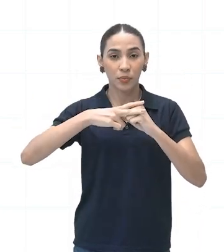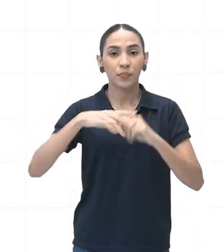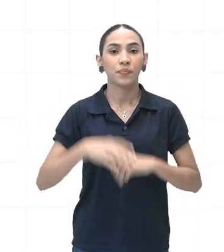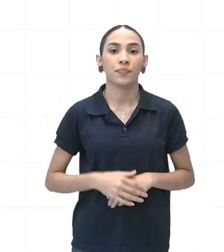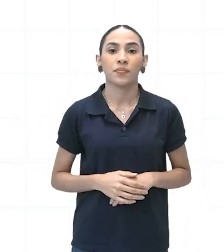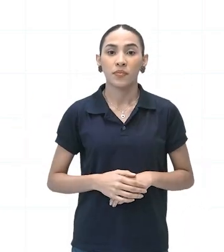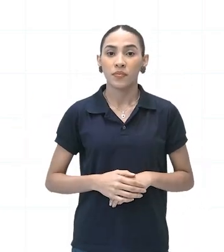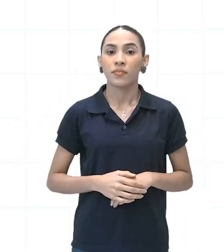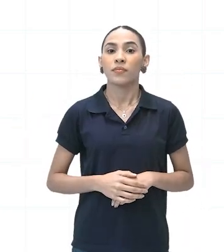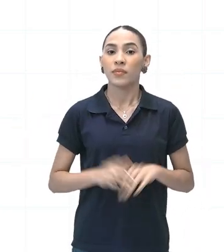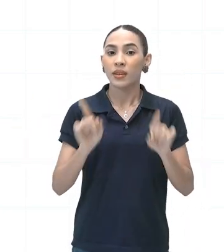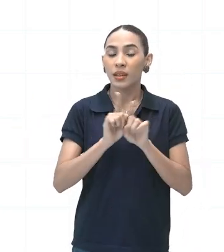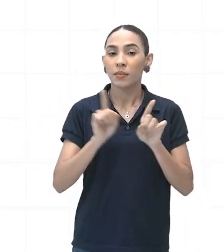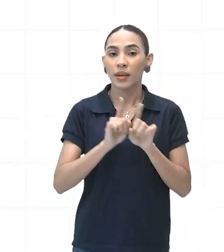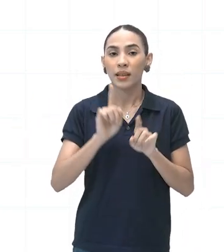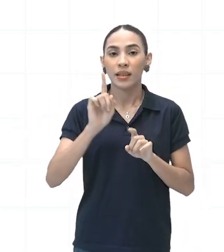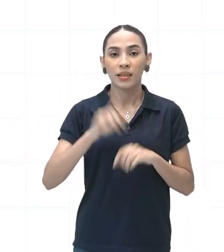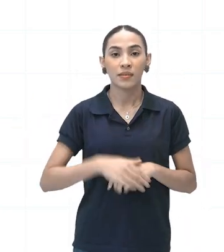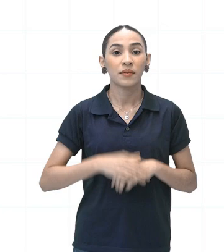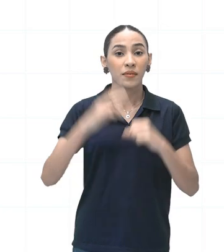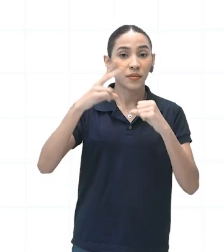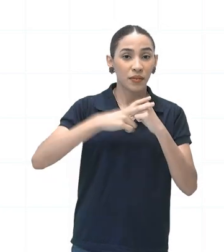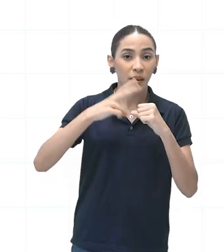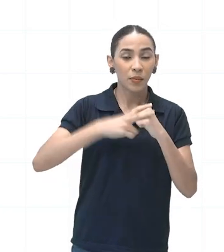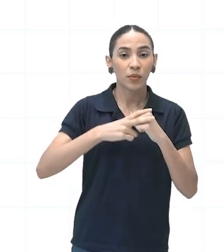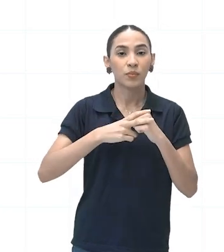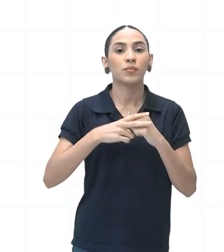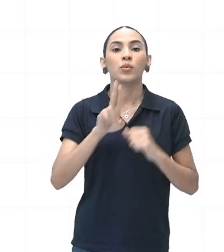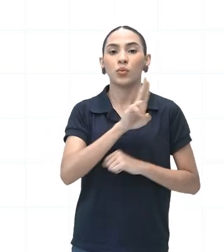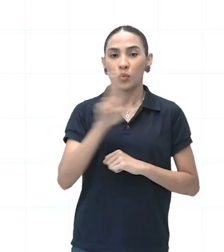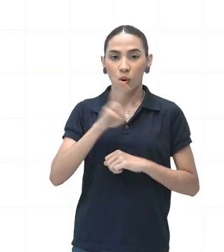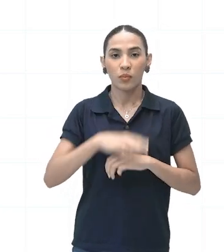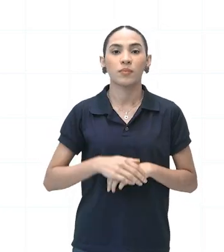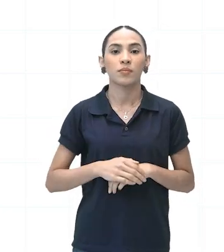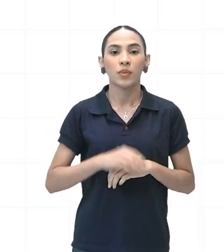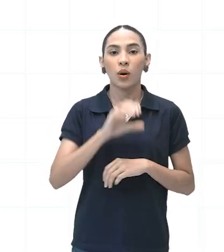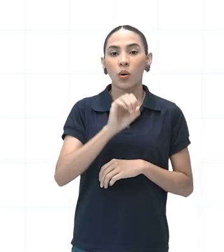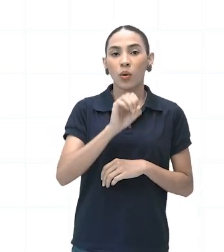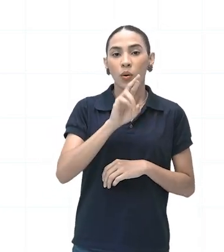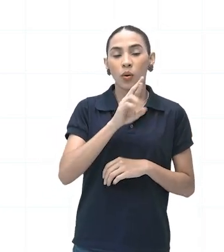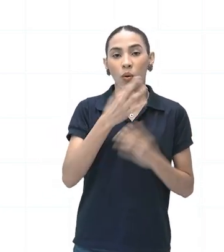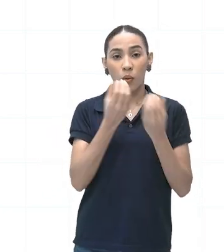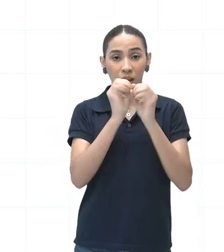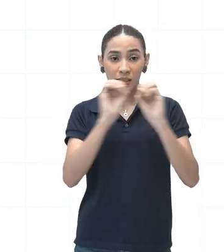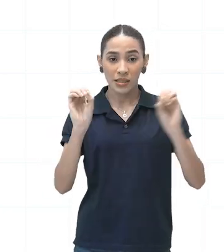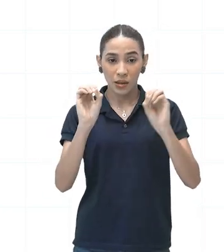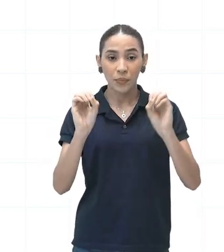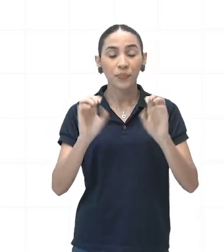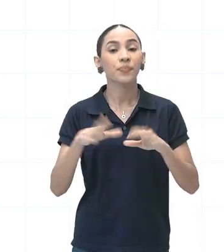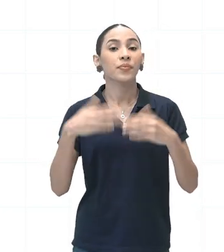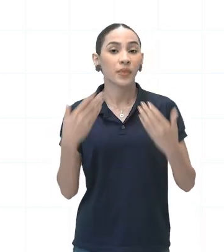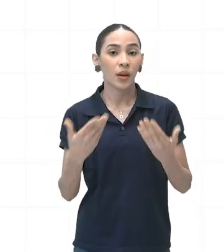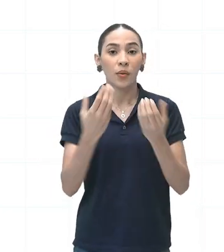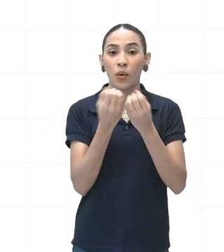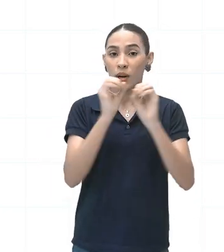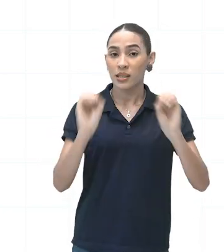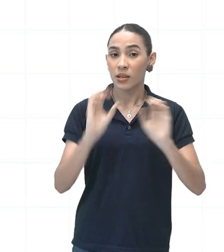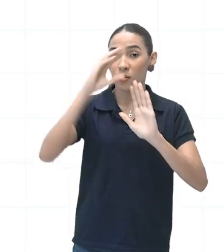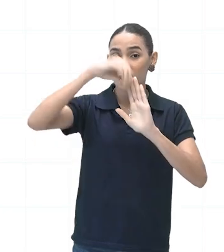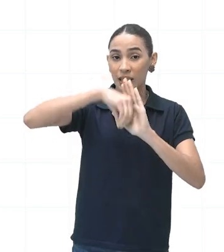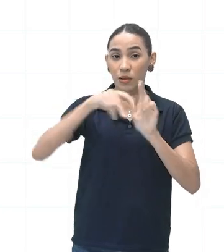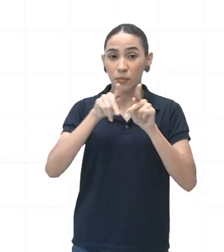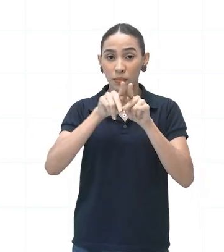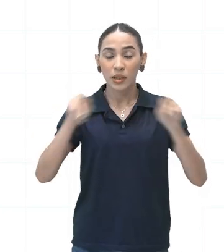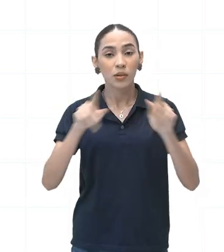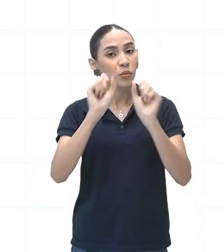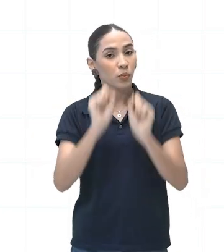E ela, quando dotada de verbos, nós chamaremos de oração. E essas orações, dentro desses períodos,